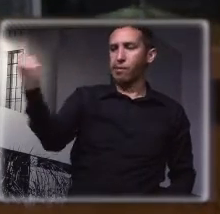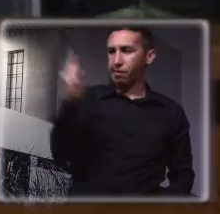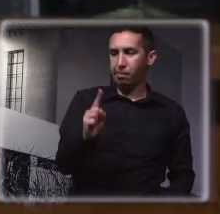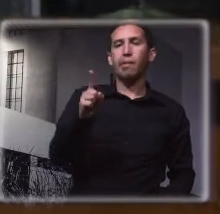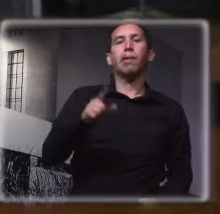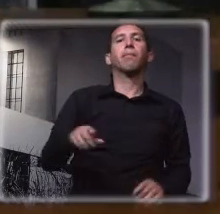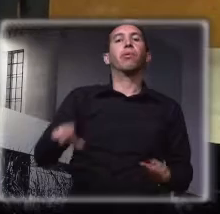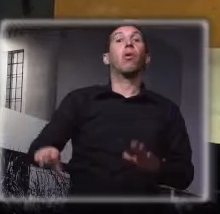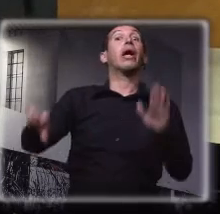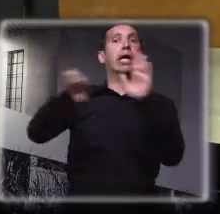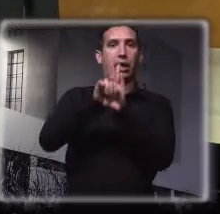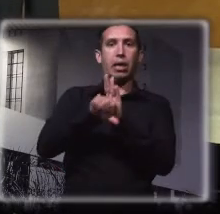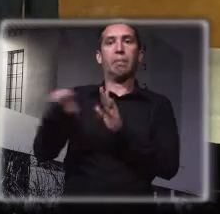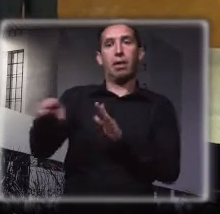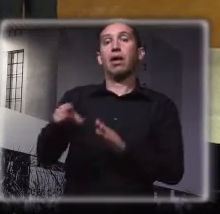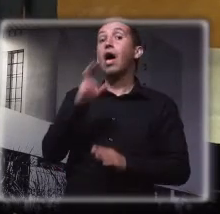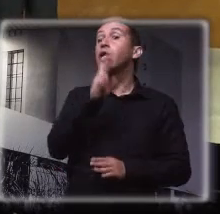criminal por roubo.